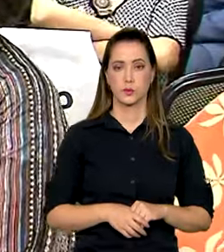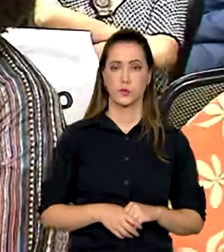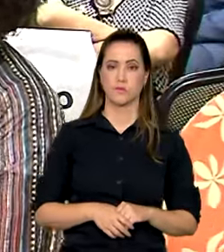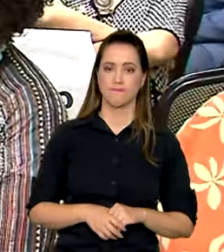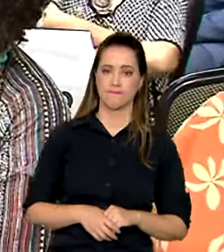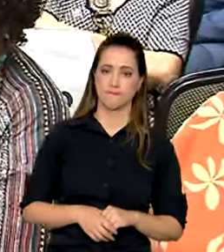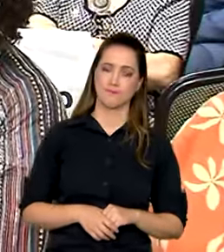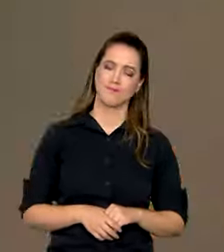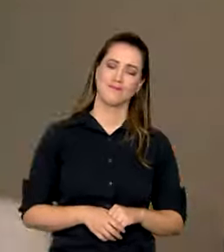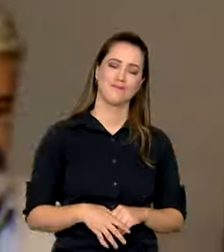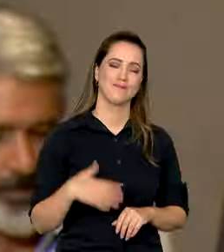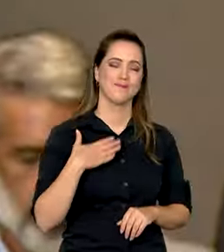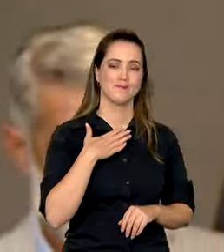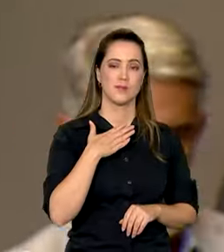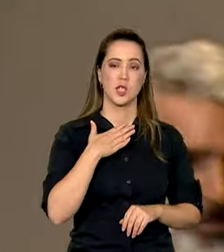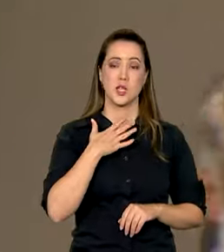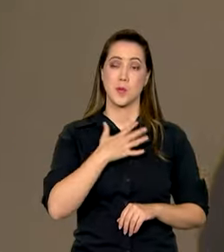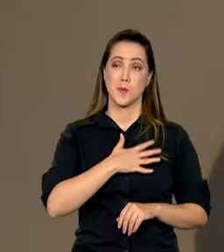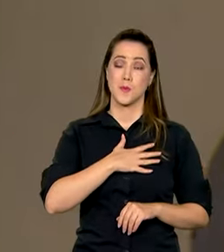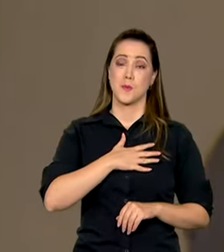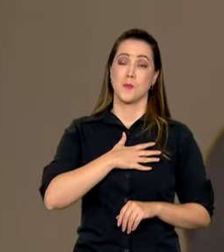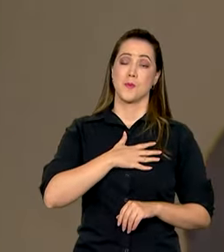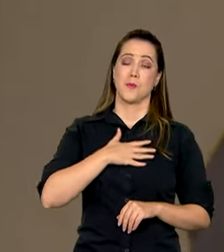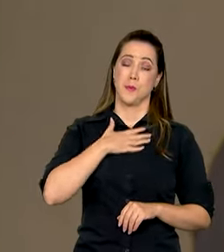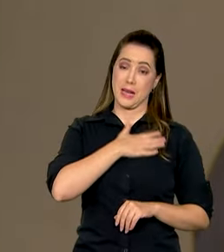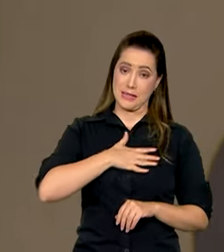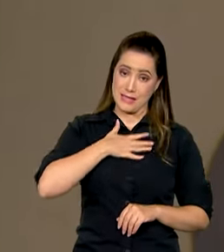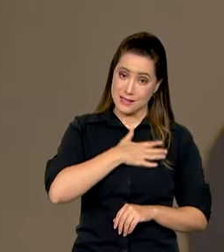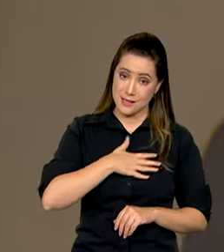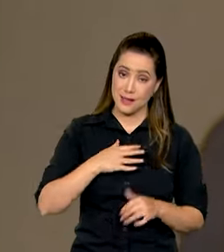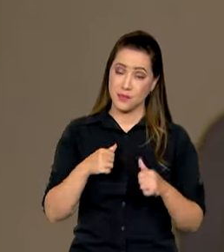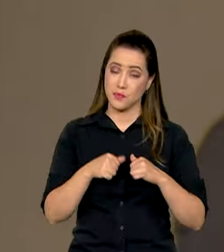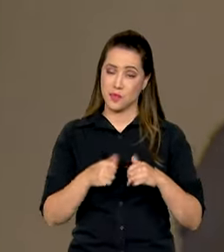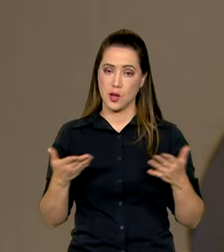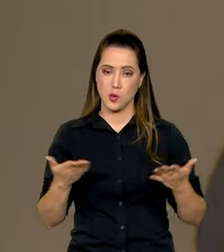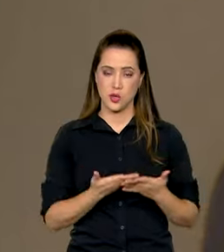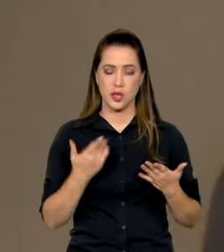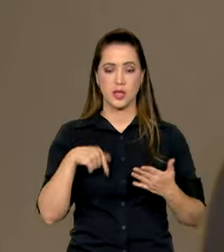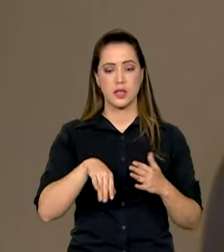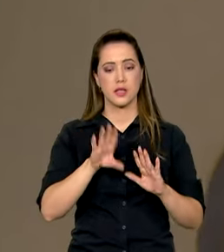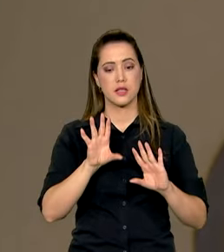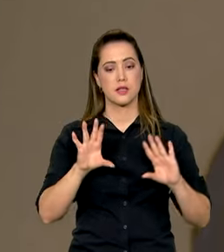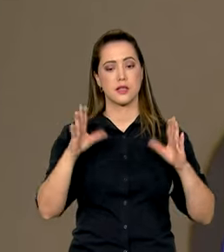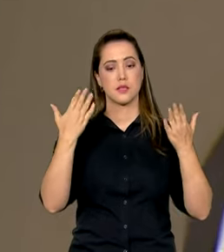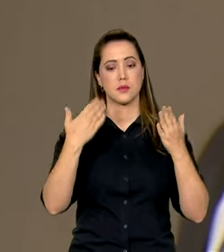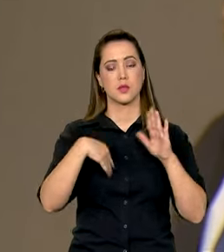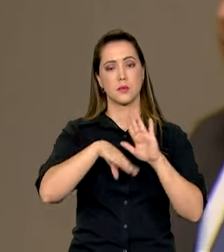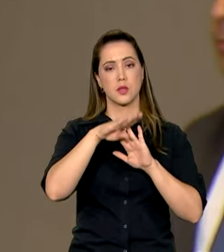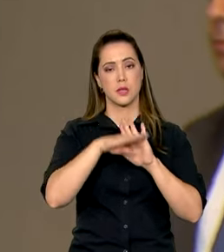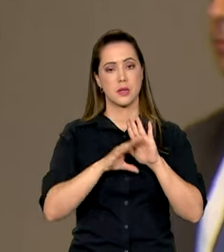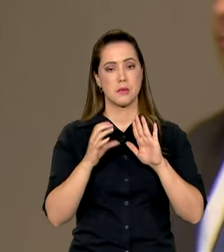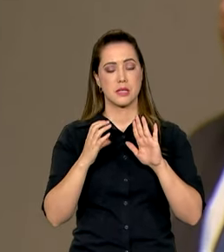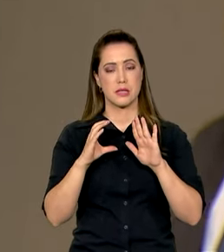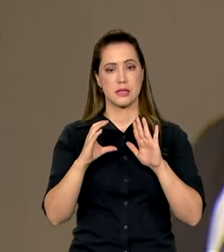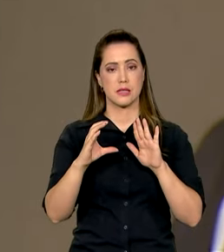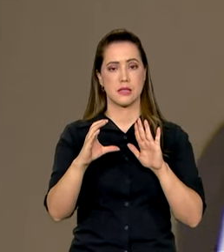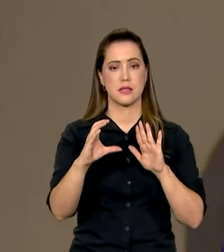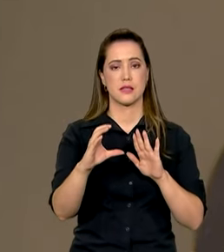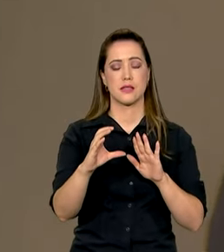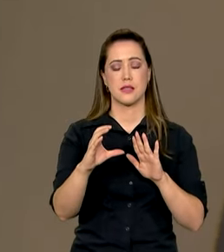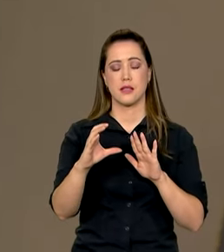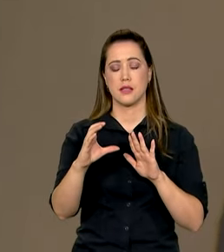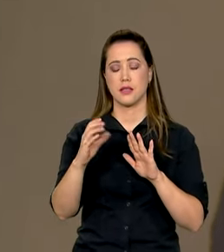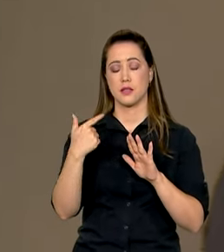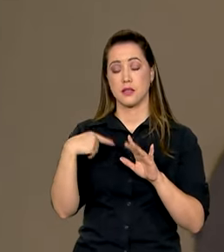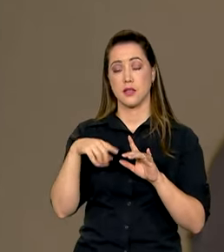É um prazer estarmos aqui nesta cerimônia do programa Saúde e Consciência para lançar a estratégia de enfrentamento à desinformação